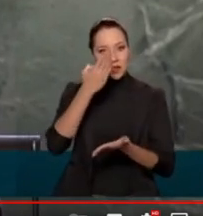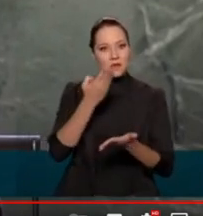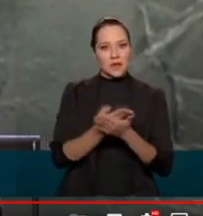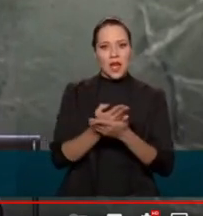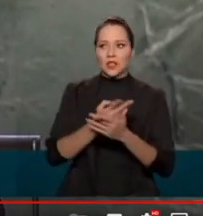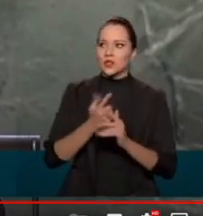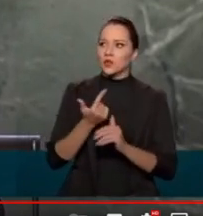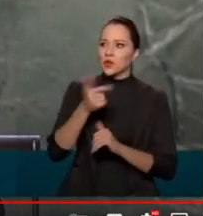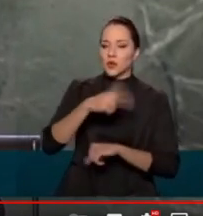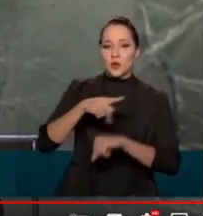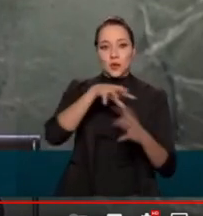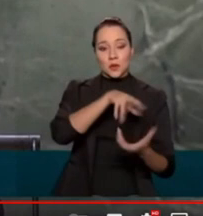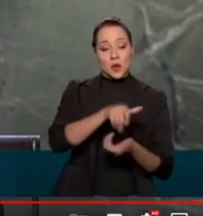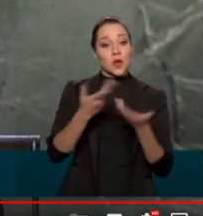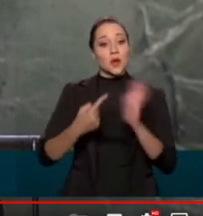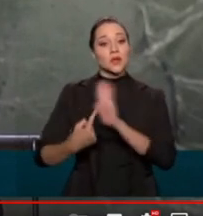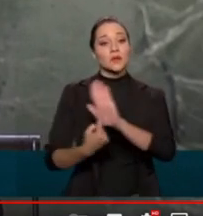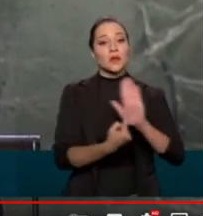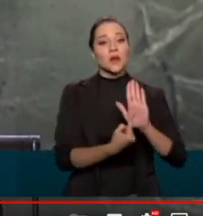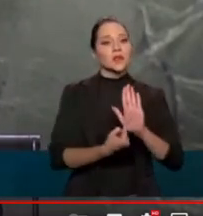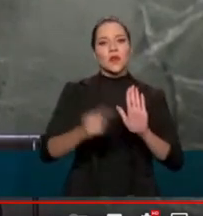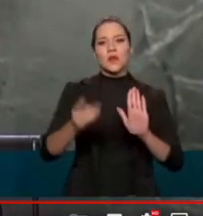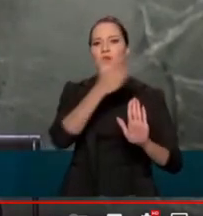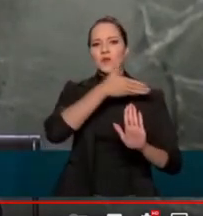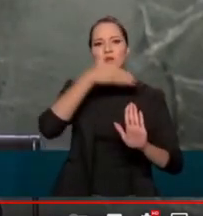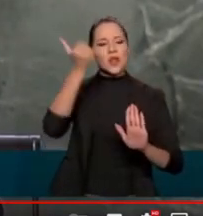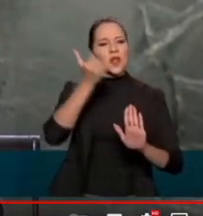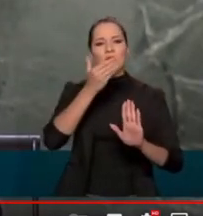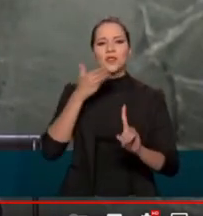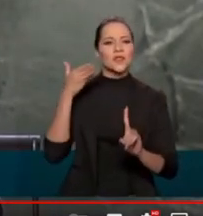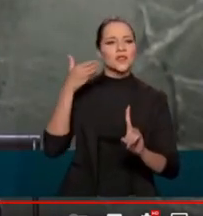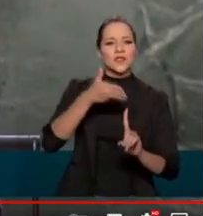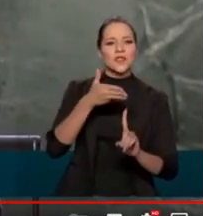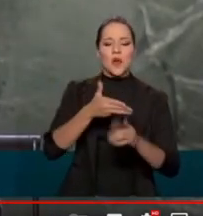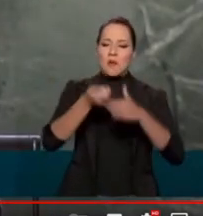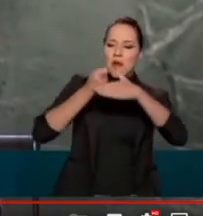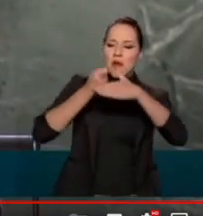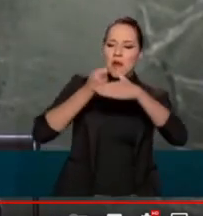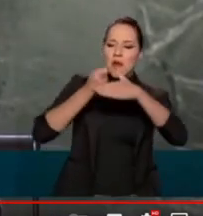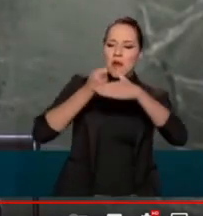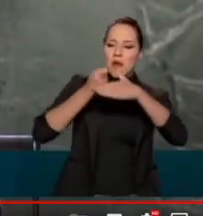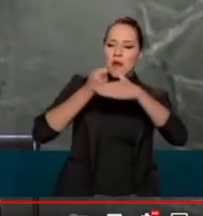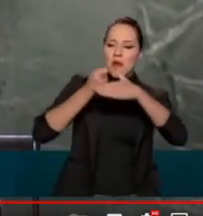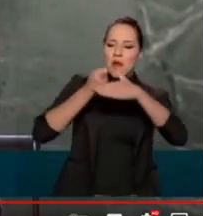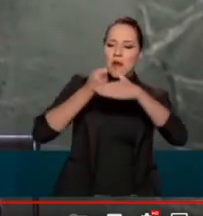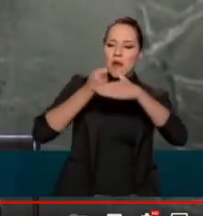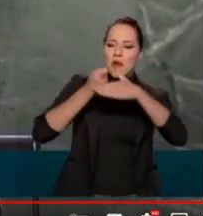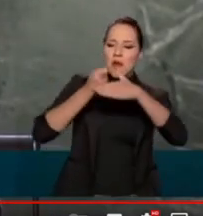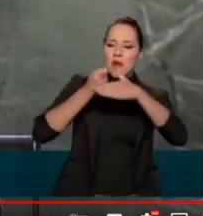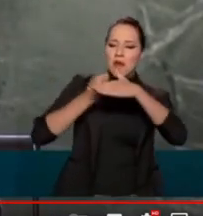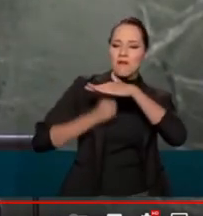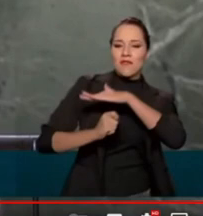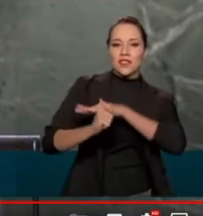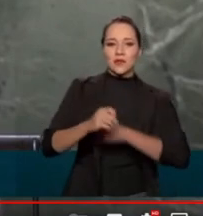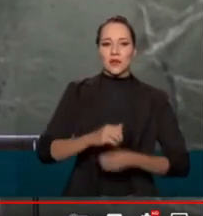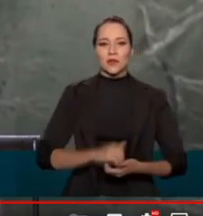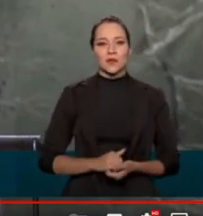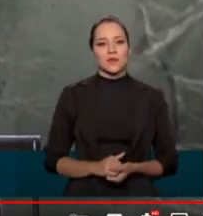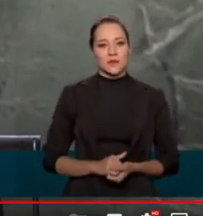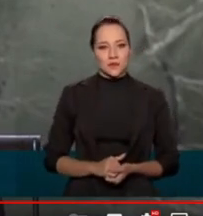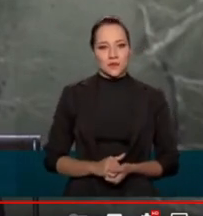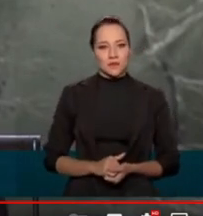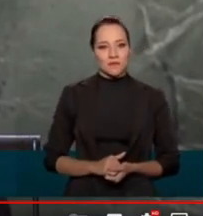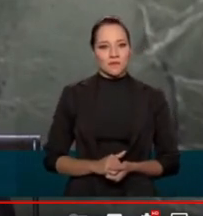verdade se apresenta como um dos melhores estilos para investimento que isso também não é verdade